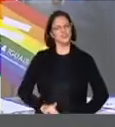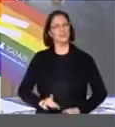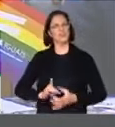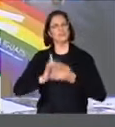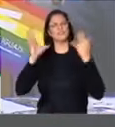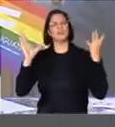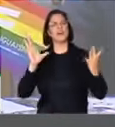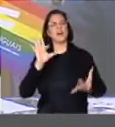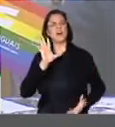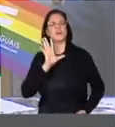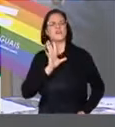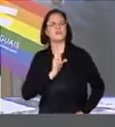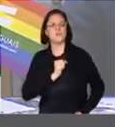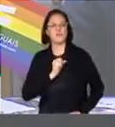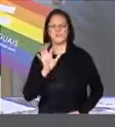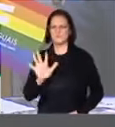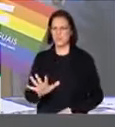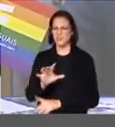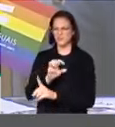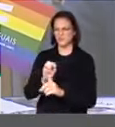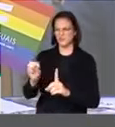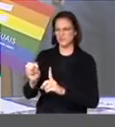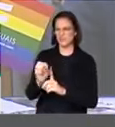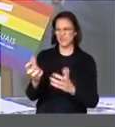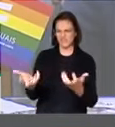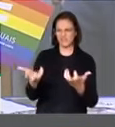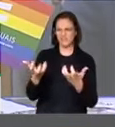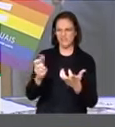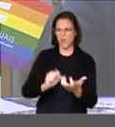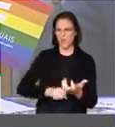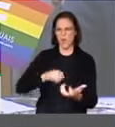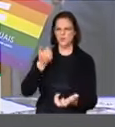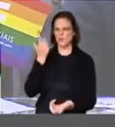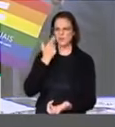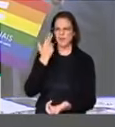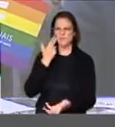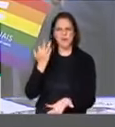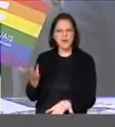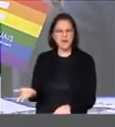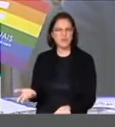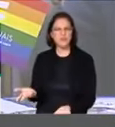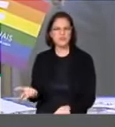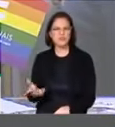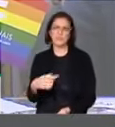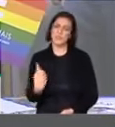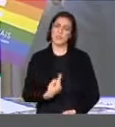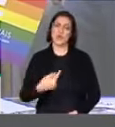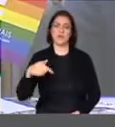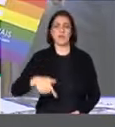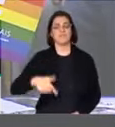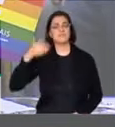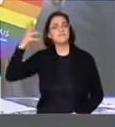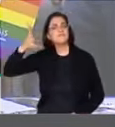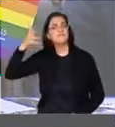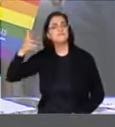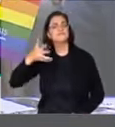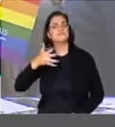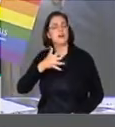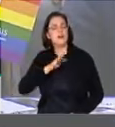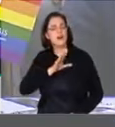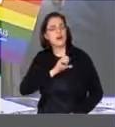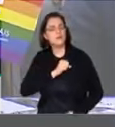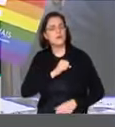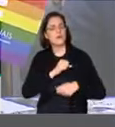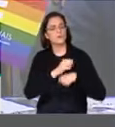que naturaliza tanto ódio. Nós estamos aqui fazendo o discurso do afeto, o discurso do